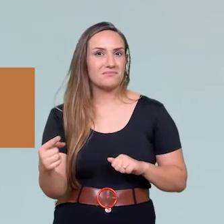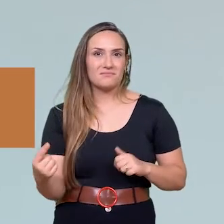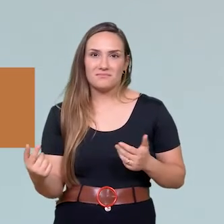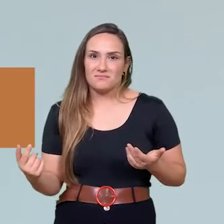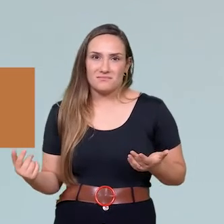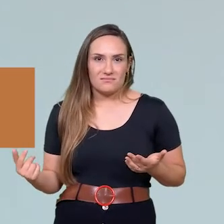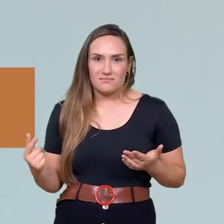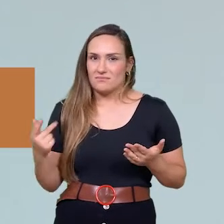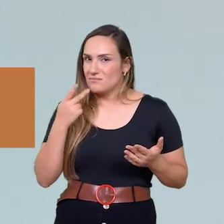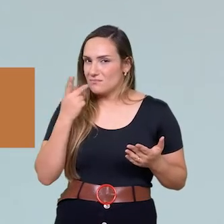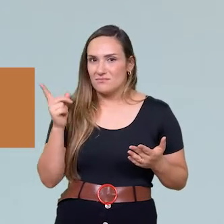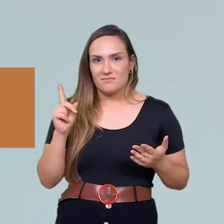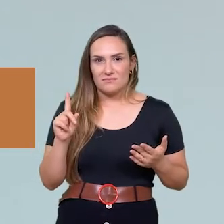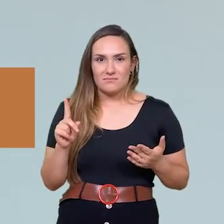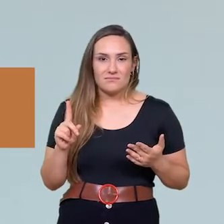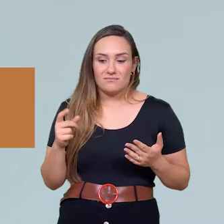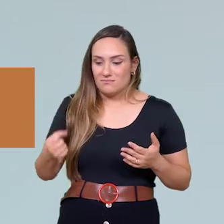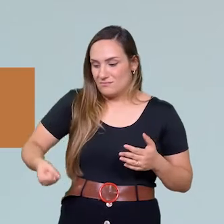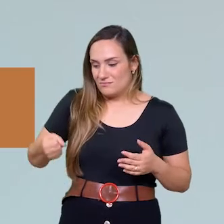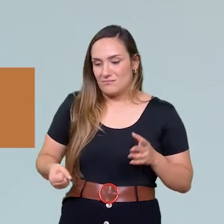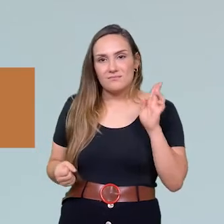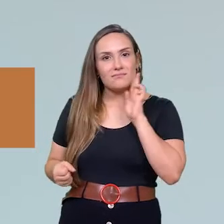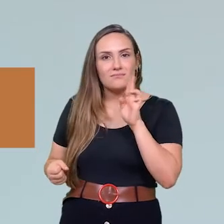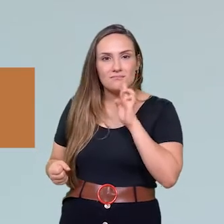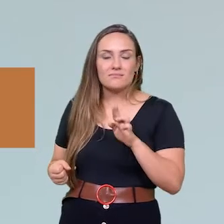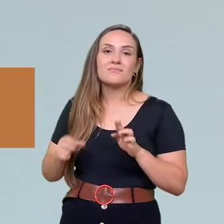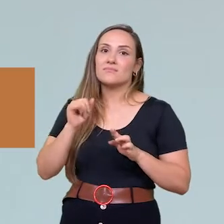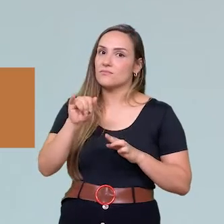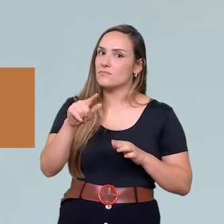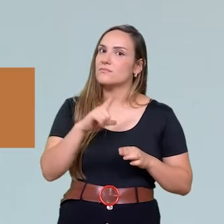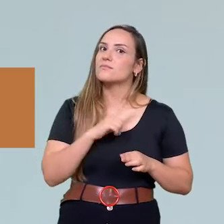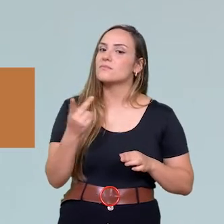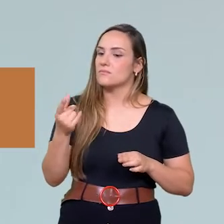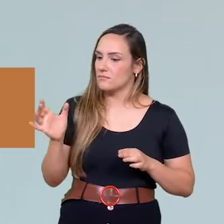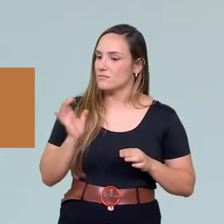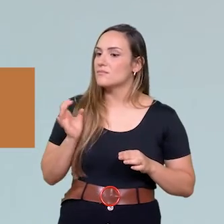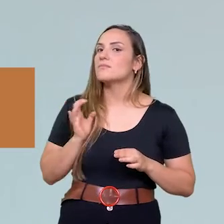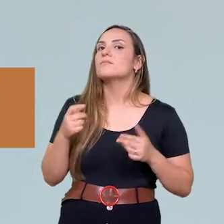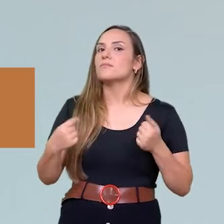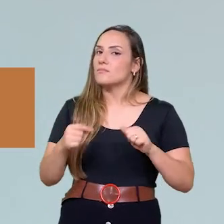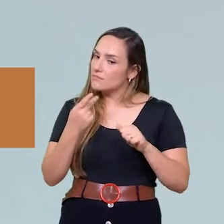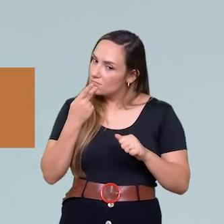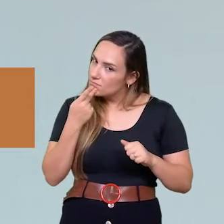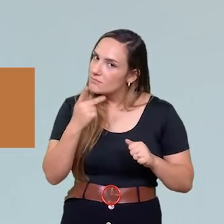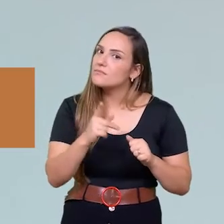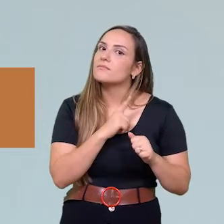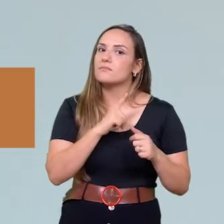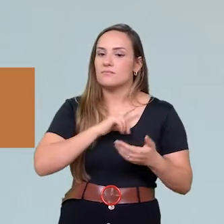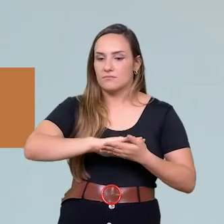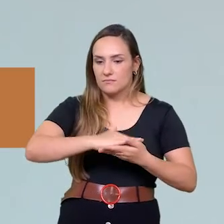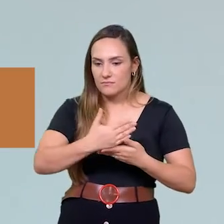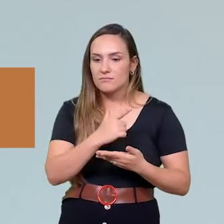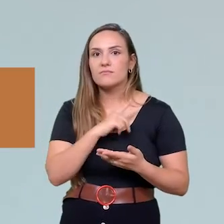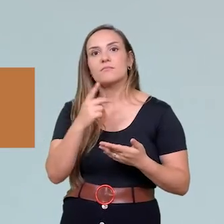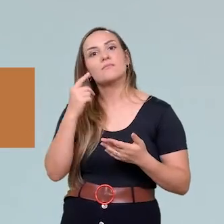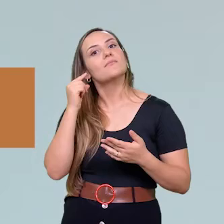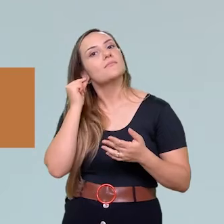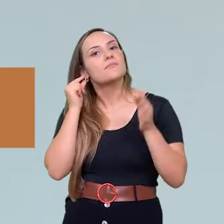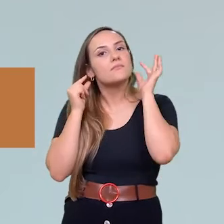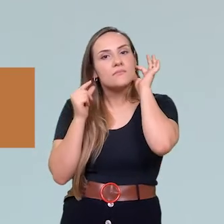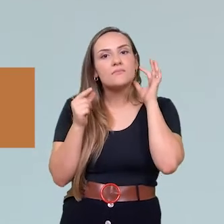não declarar, depois a sua mala é uma mala normal. Se a sua mala contiver coisas valiosas, você deve declará-las, porque aí elas